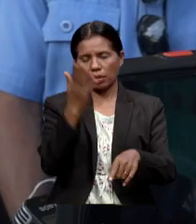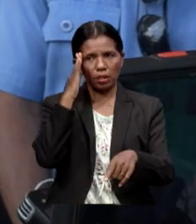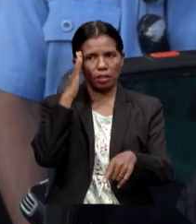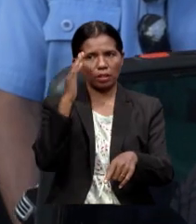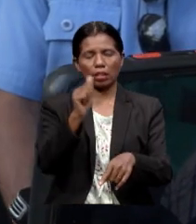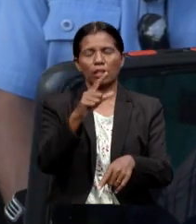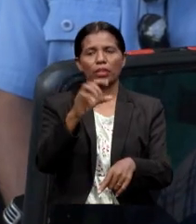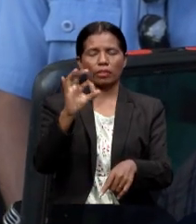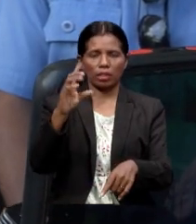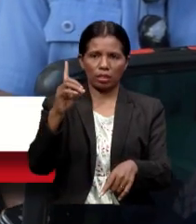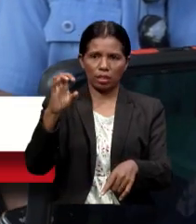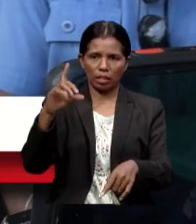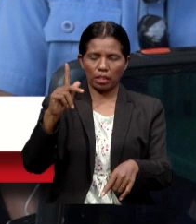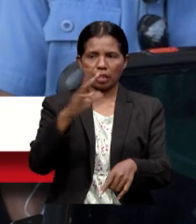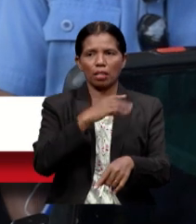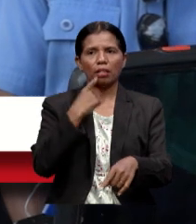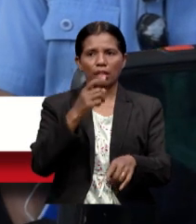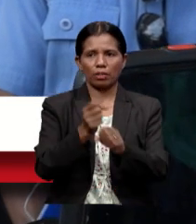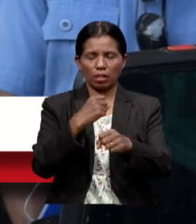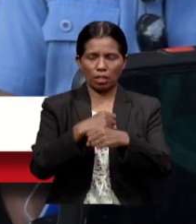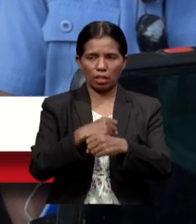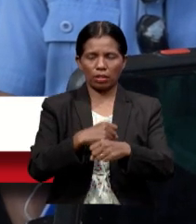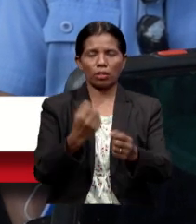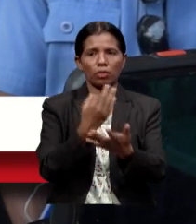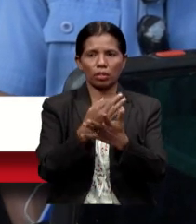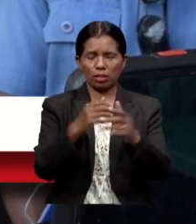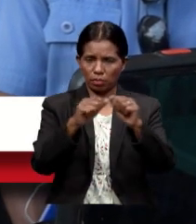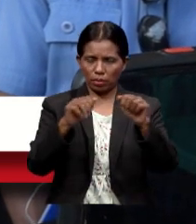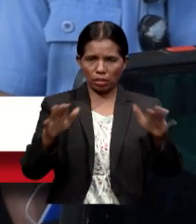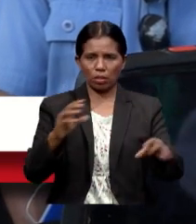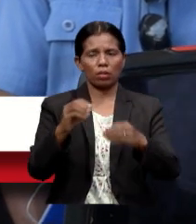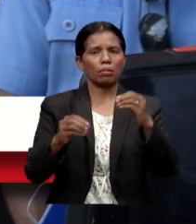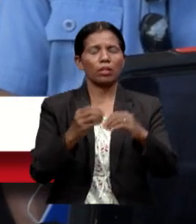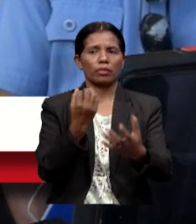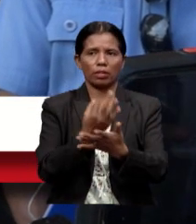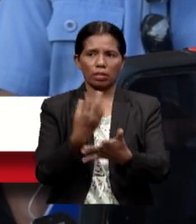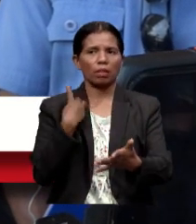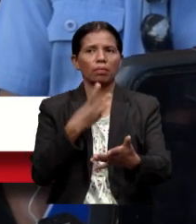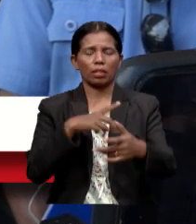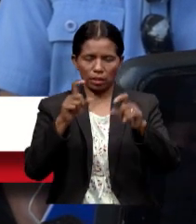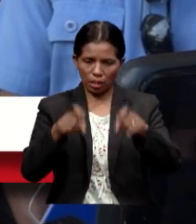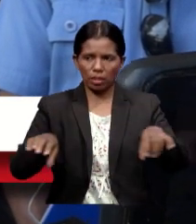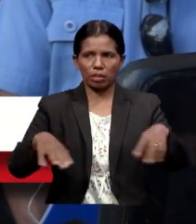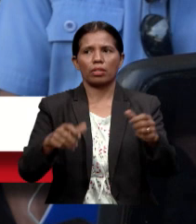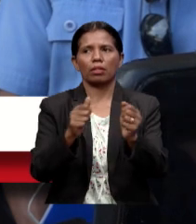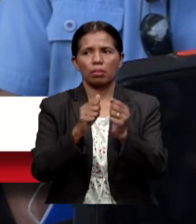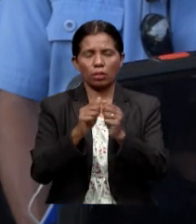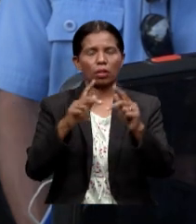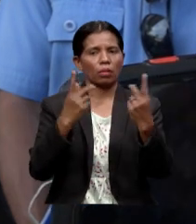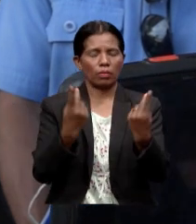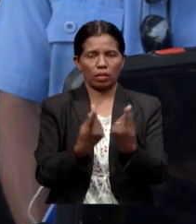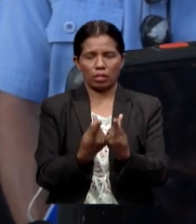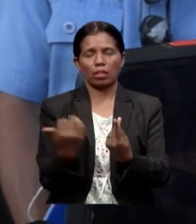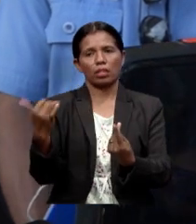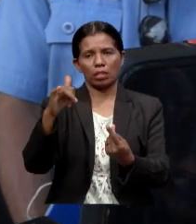autonomia financeira e a autonomia administrativa. Então, na relação com finanças, a gente tem serviço muito com serviços corporativos.